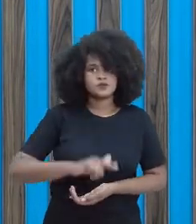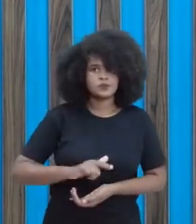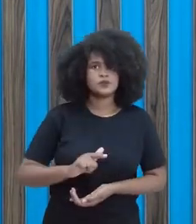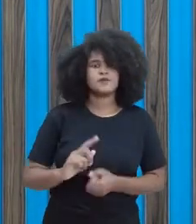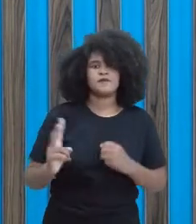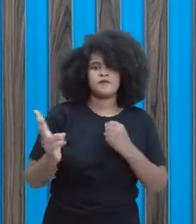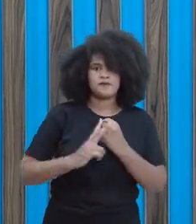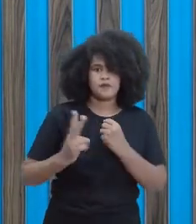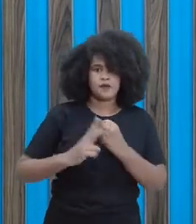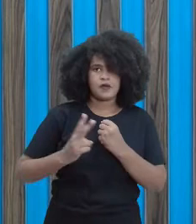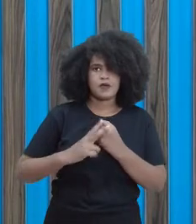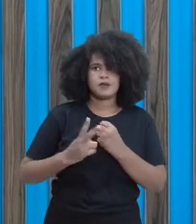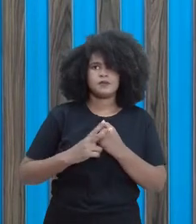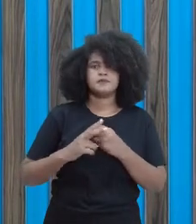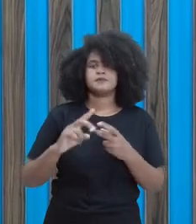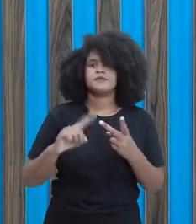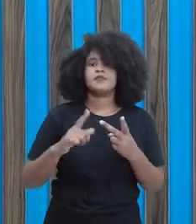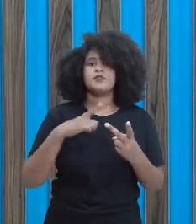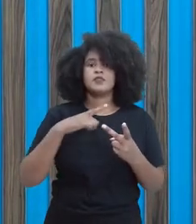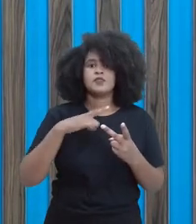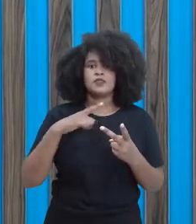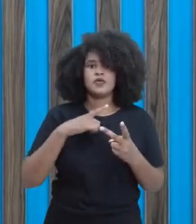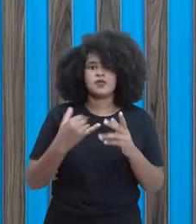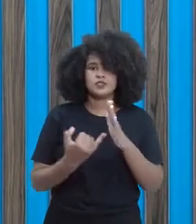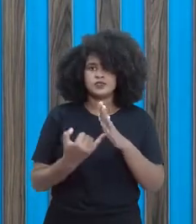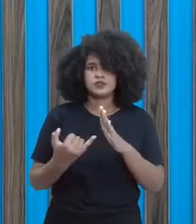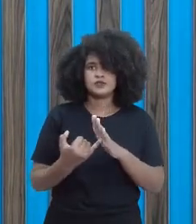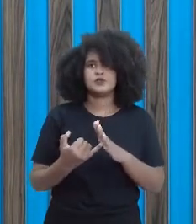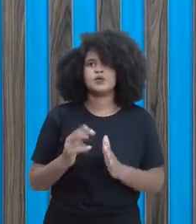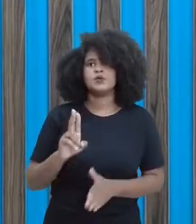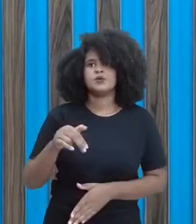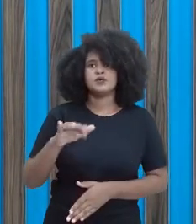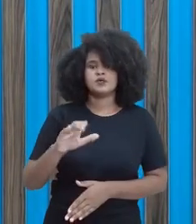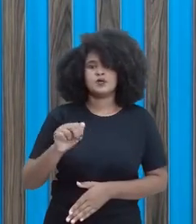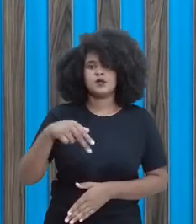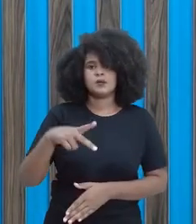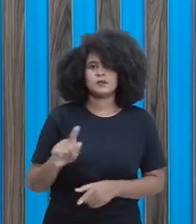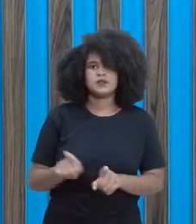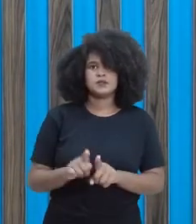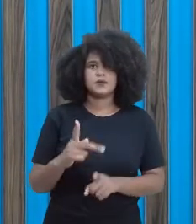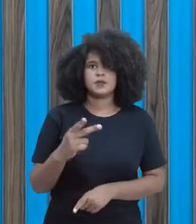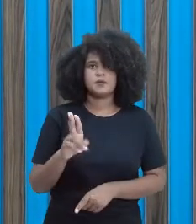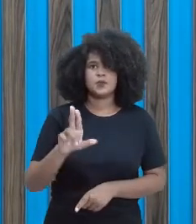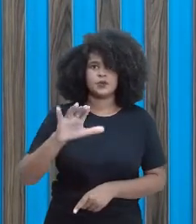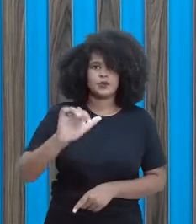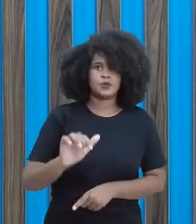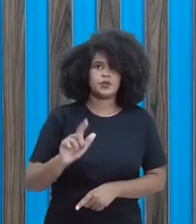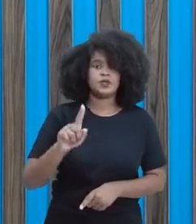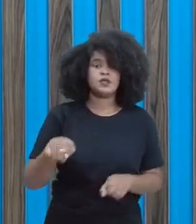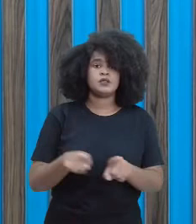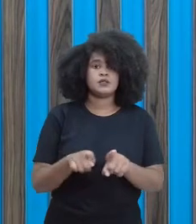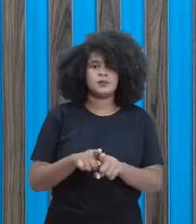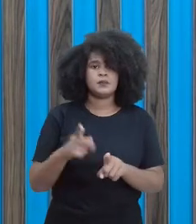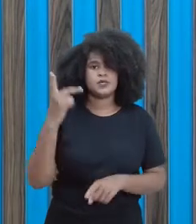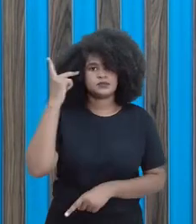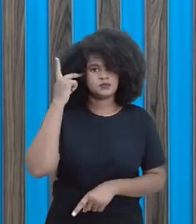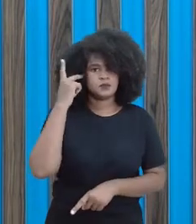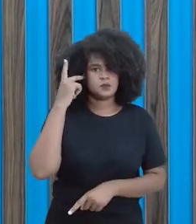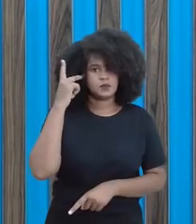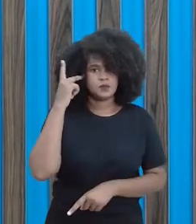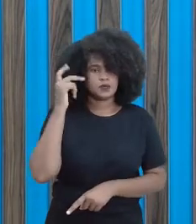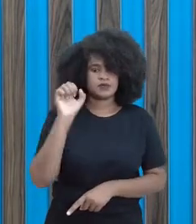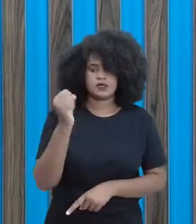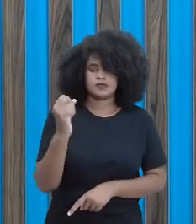verbal. Temos aqui duas instituições, a PUC e a Unicamp, né? Uma abreviação aqui do estado de São Paulo e não da